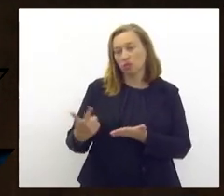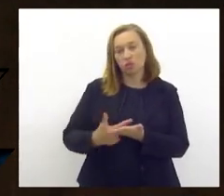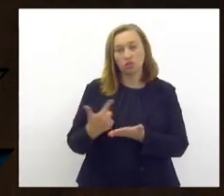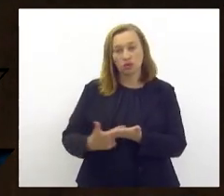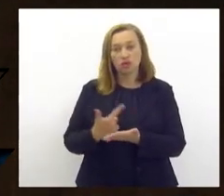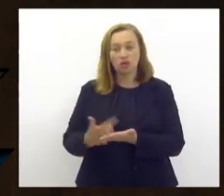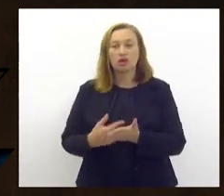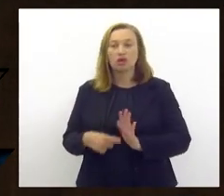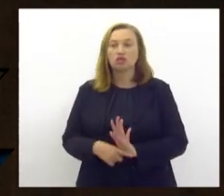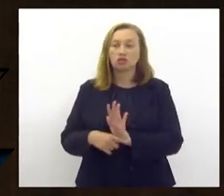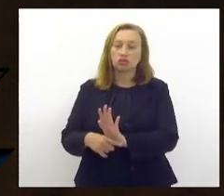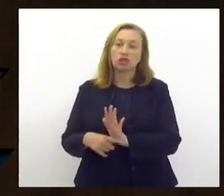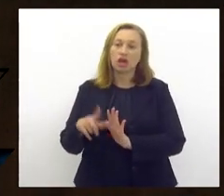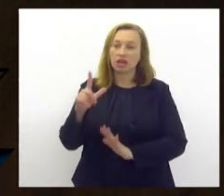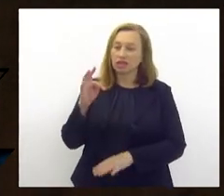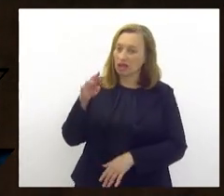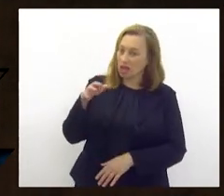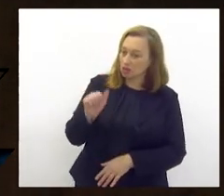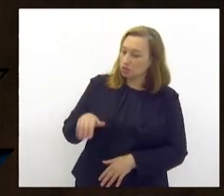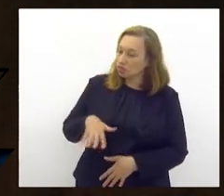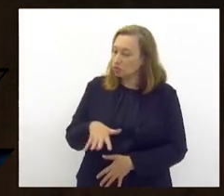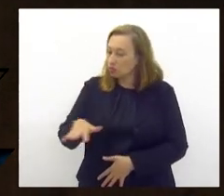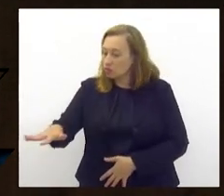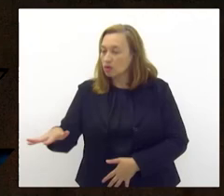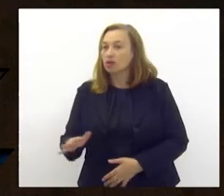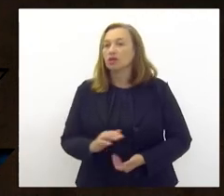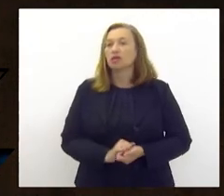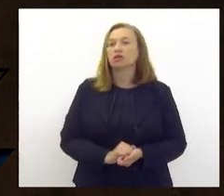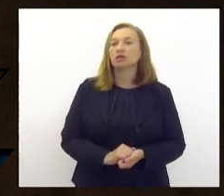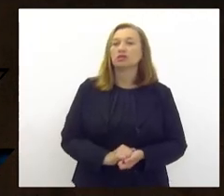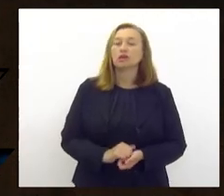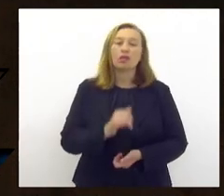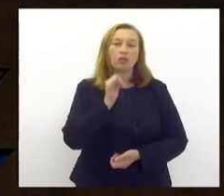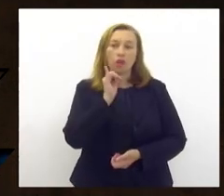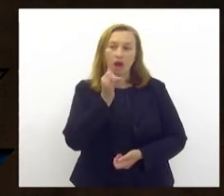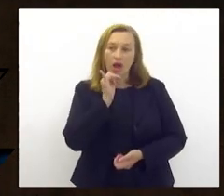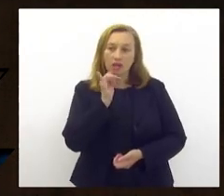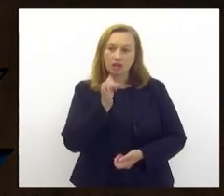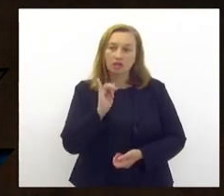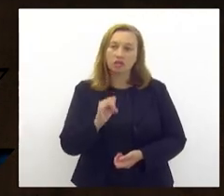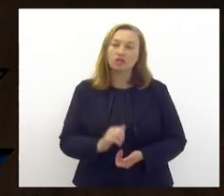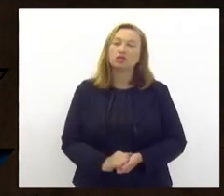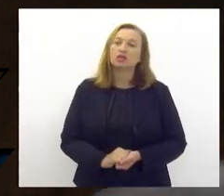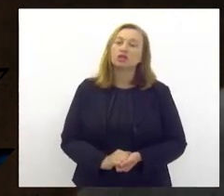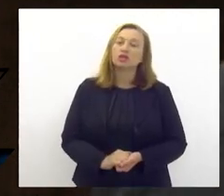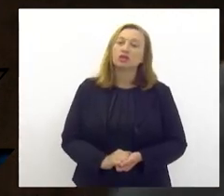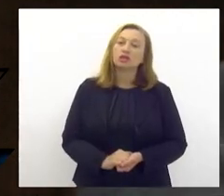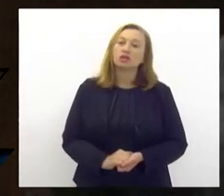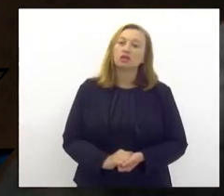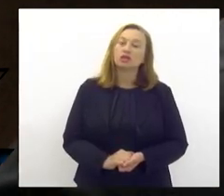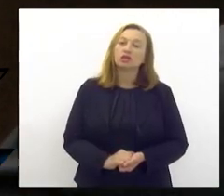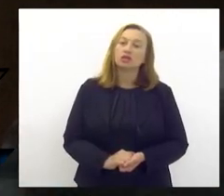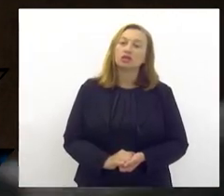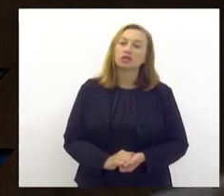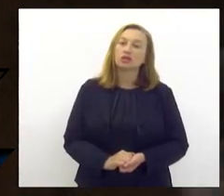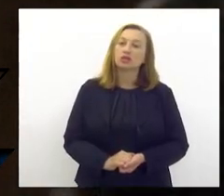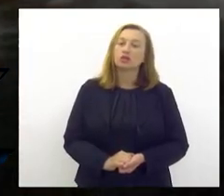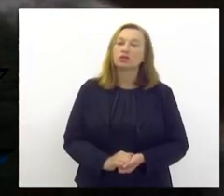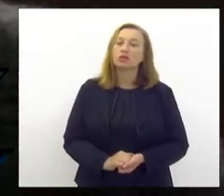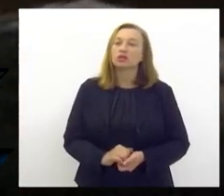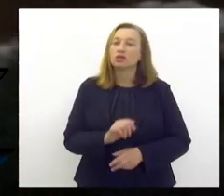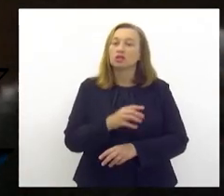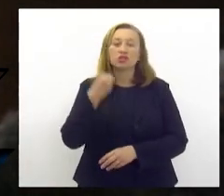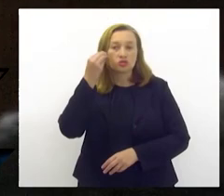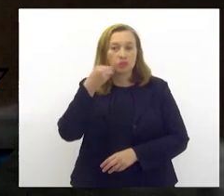para a literatura periférica, marginal, cuja perspectiva narrativa, diegética, é feita através dessas